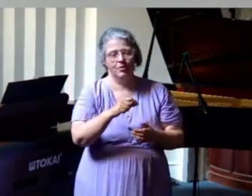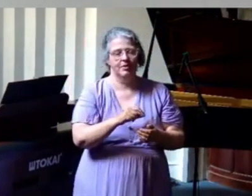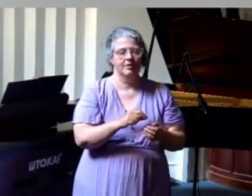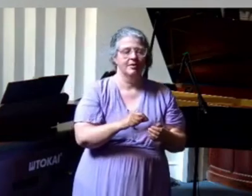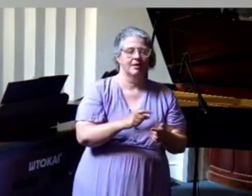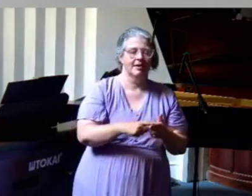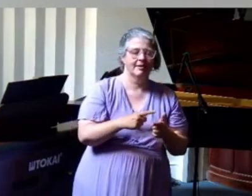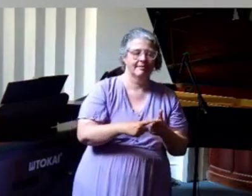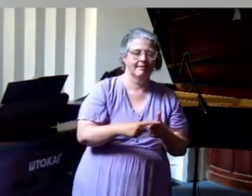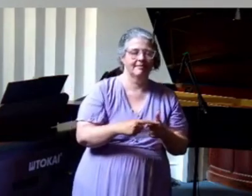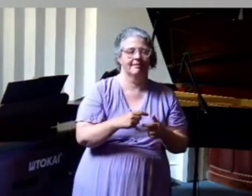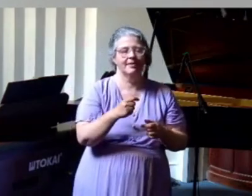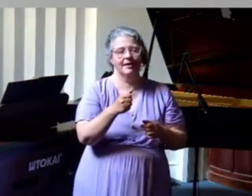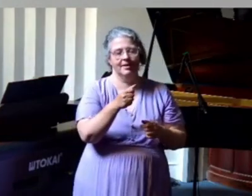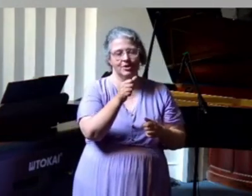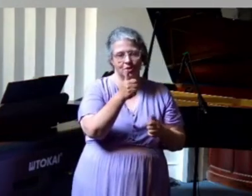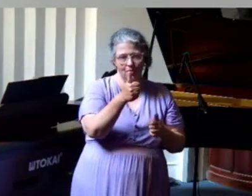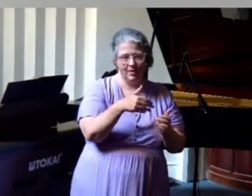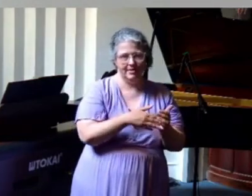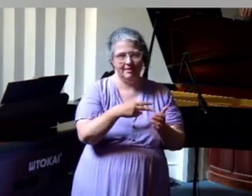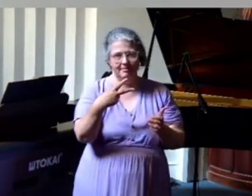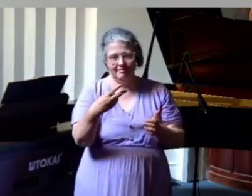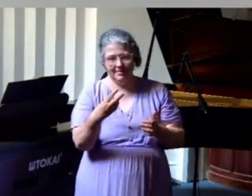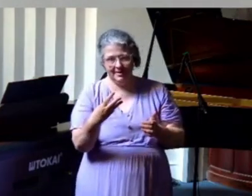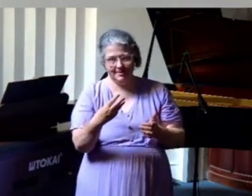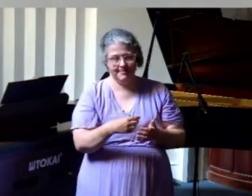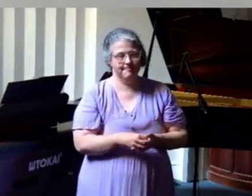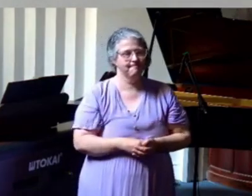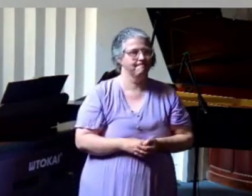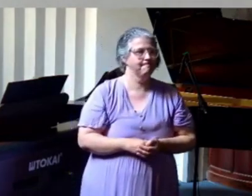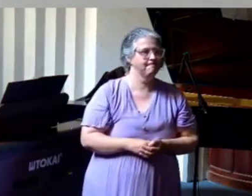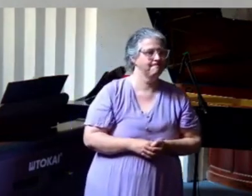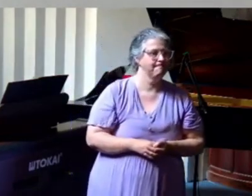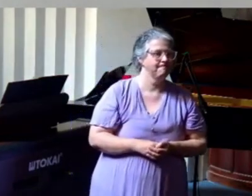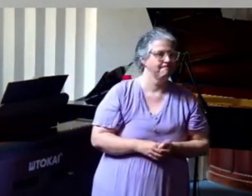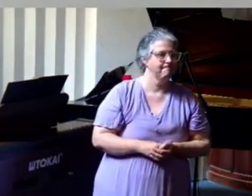até o versículo 3.